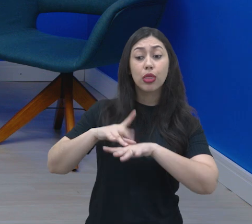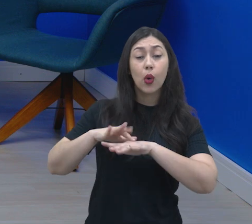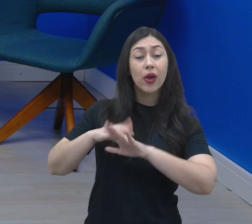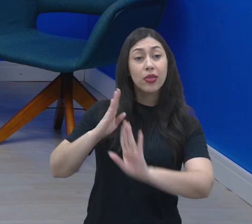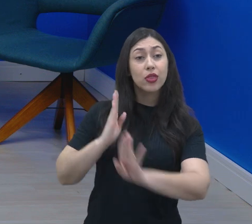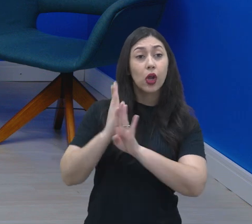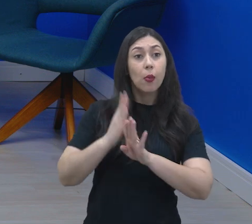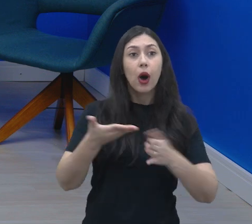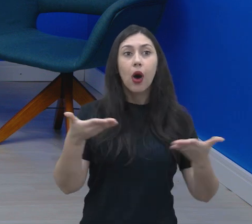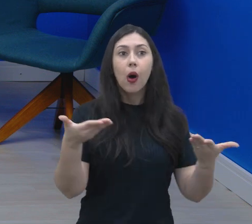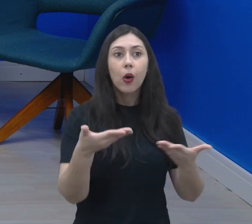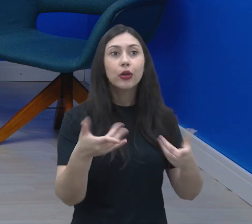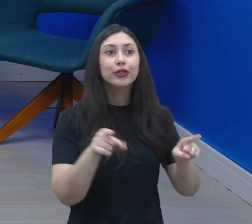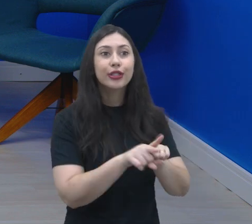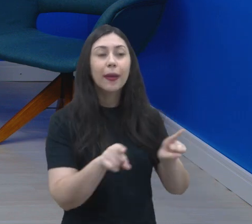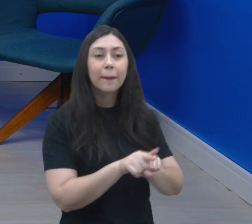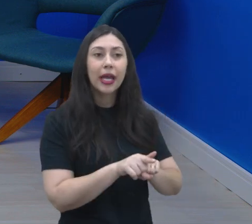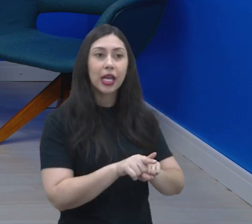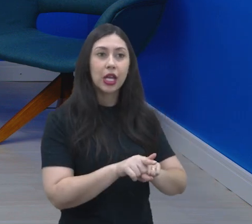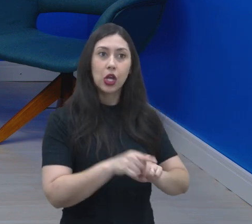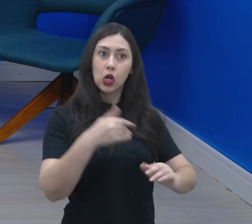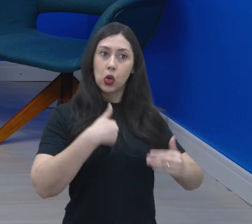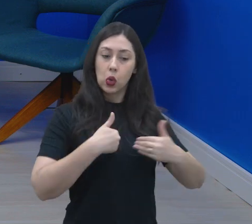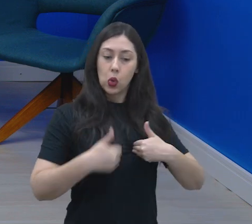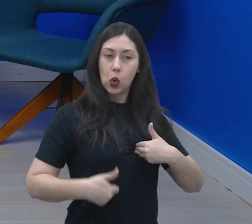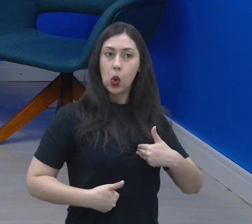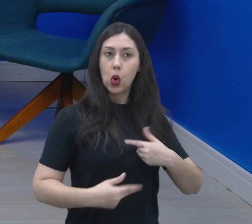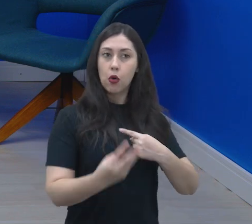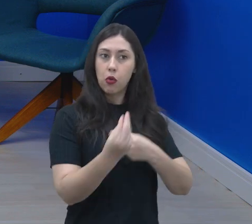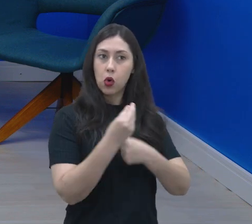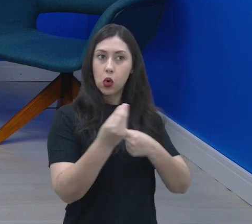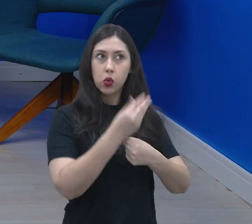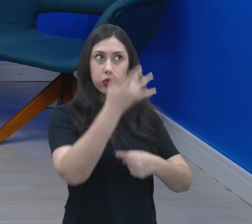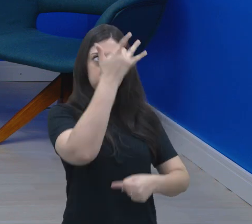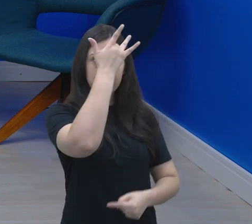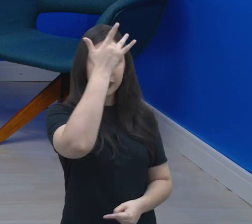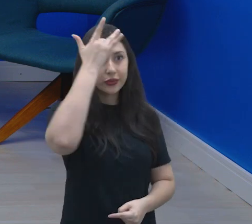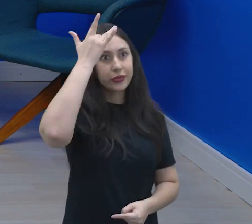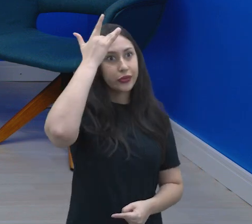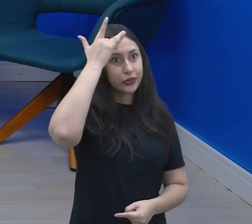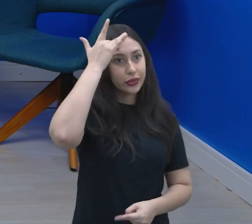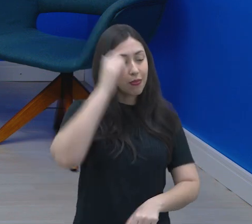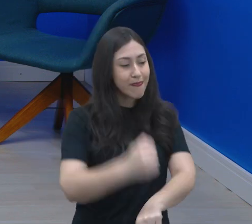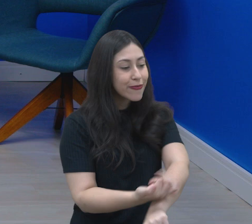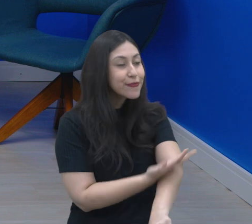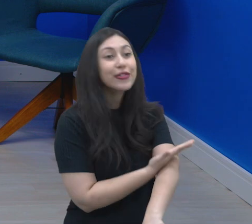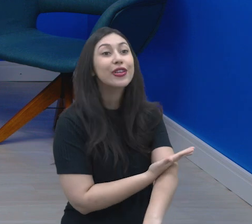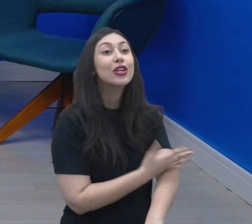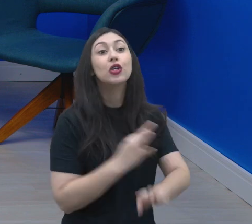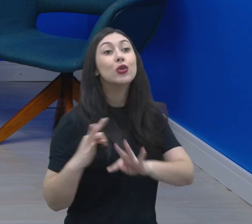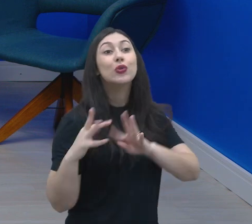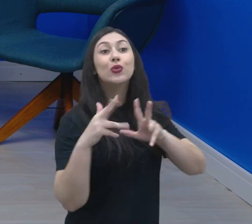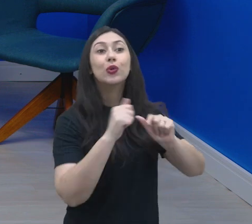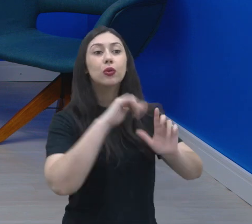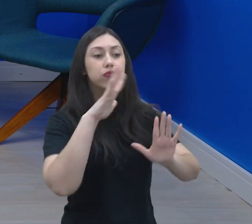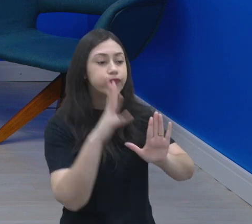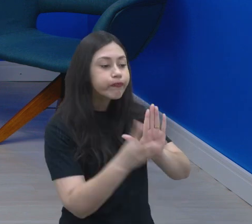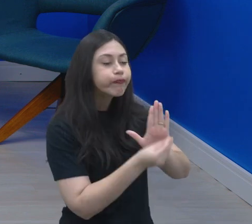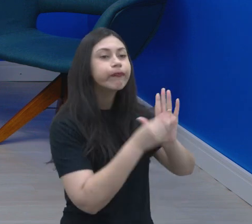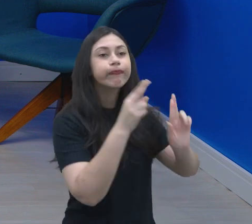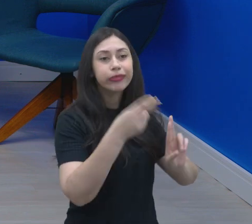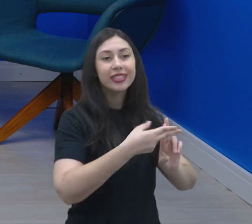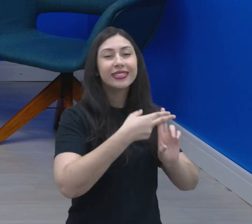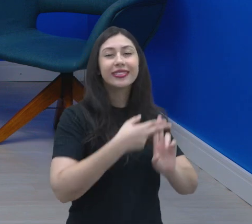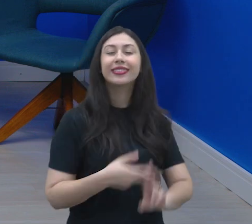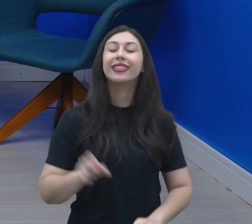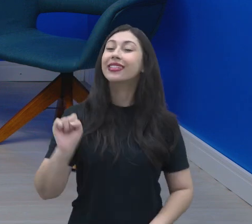da doença, hoje engloba também saúde física, emocional, mental, tudo isso faz parte dos serviços prestados de alguma forma